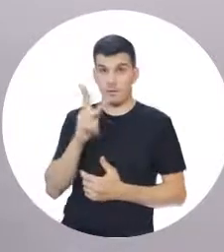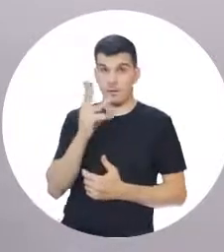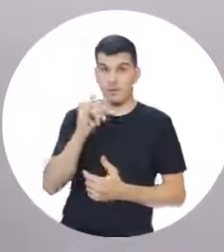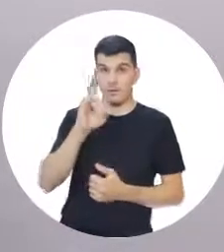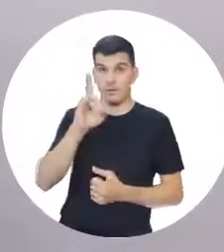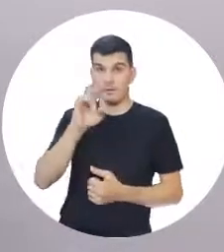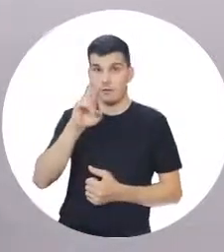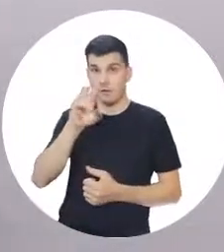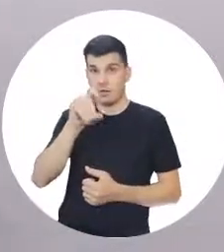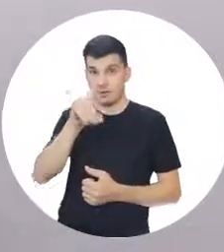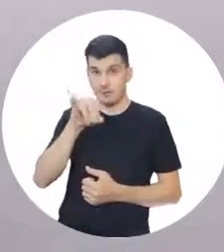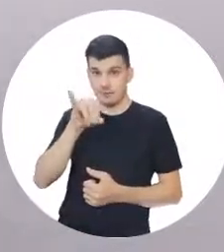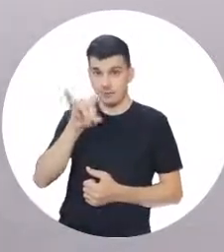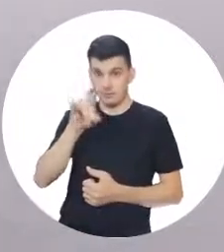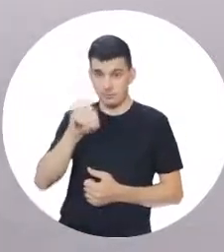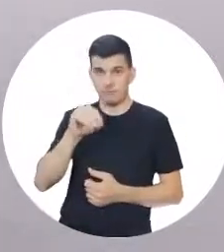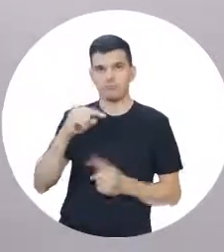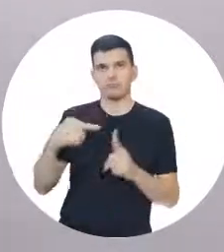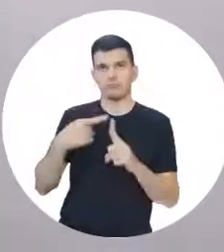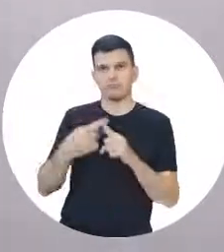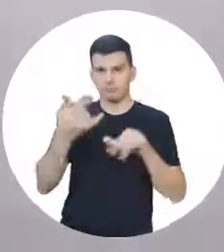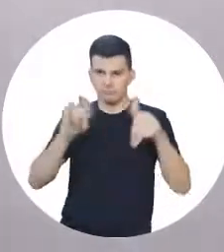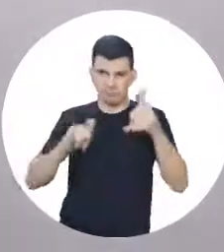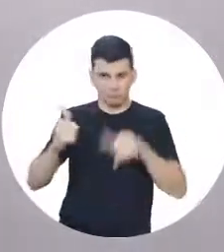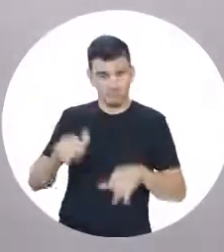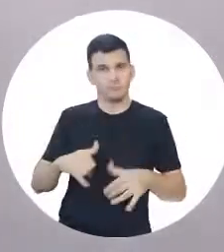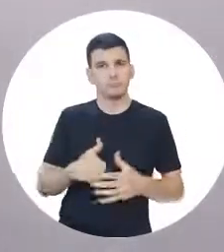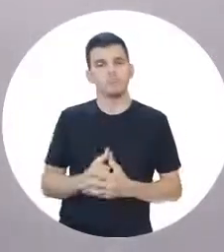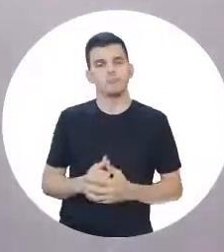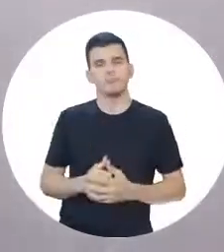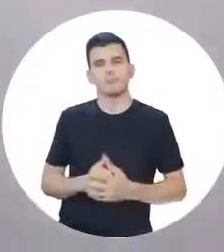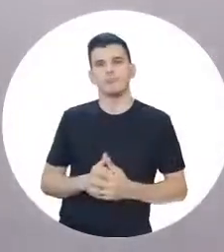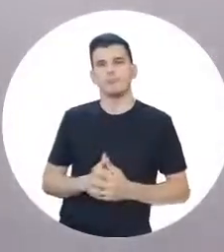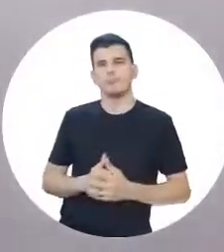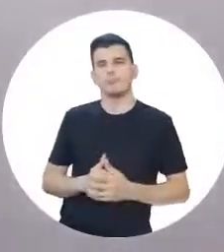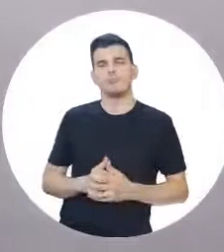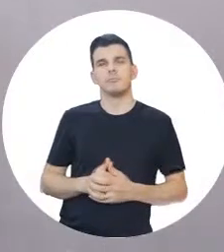Hidróxido, elemento mais a terminação.